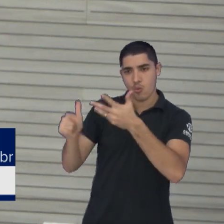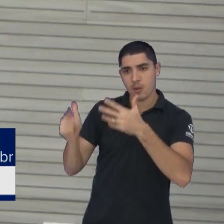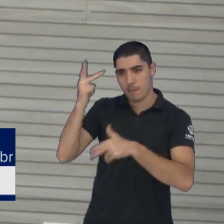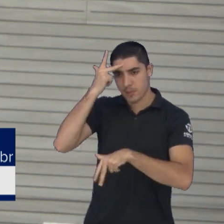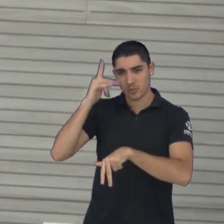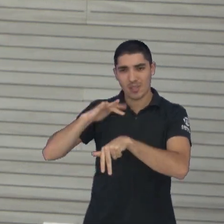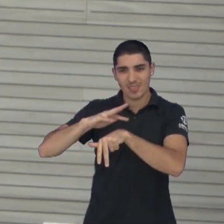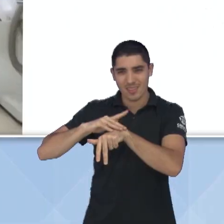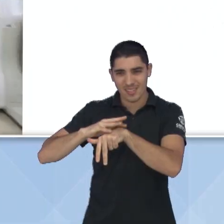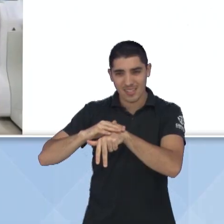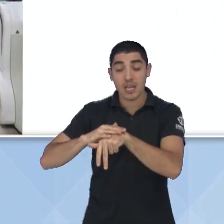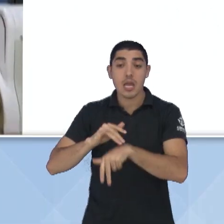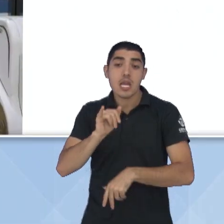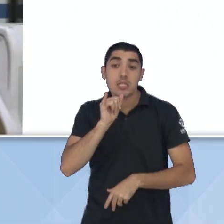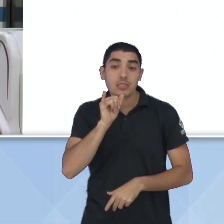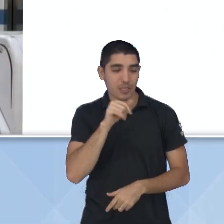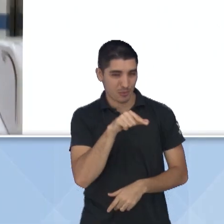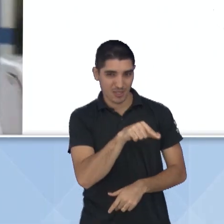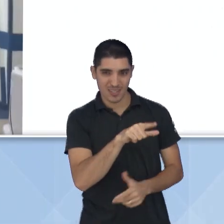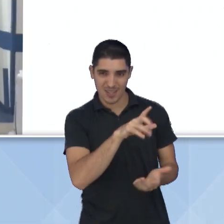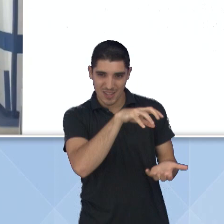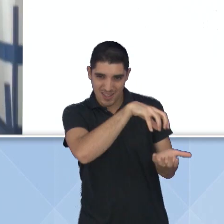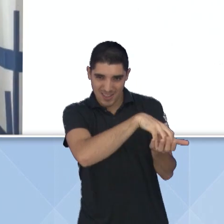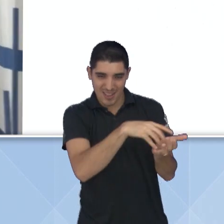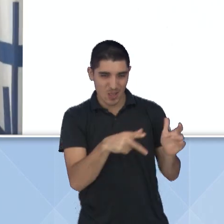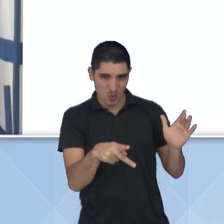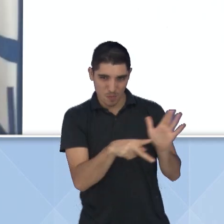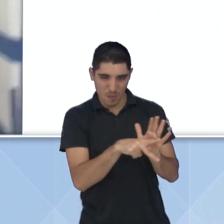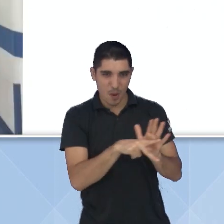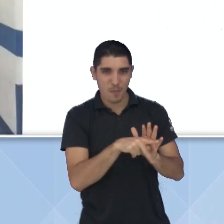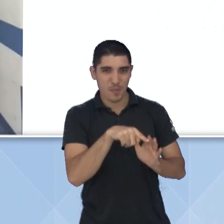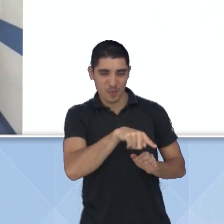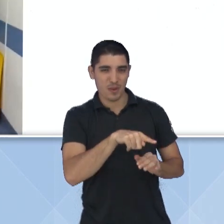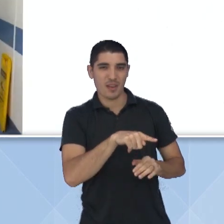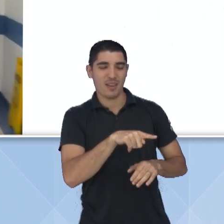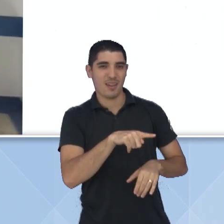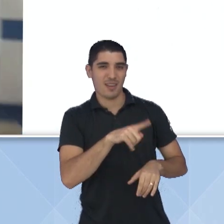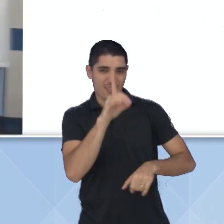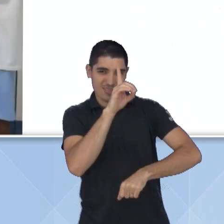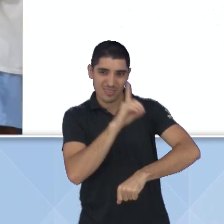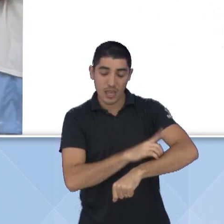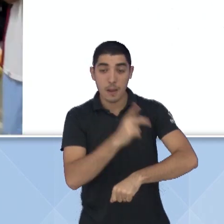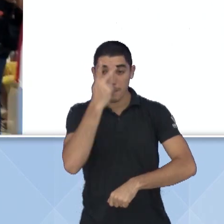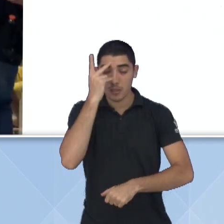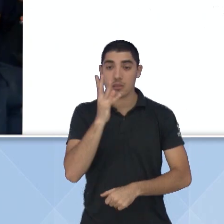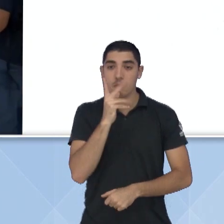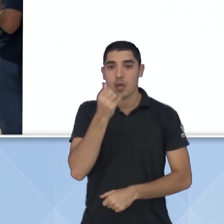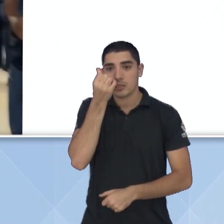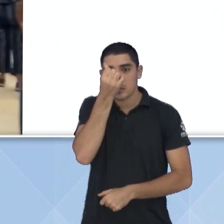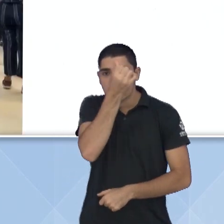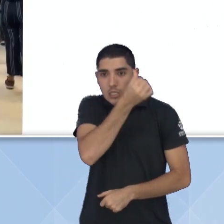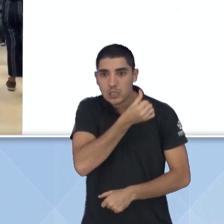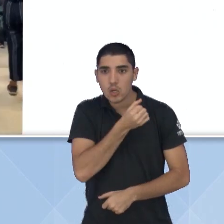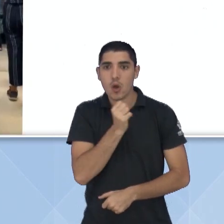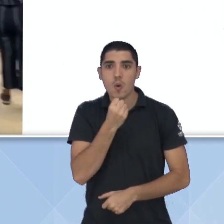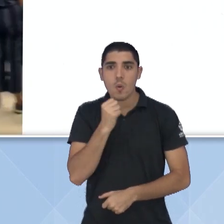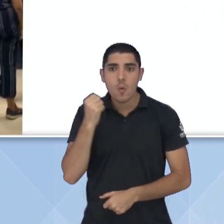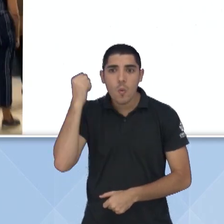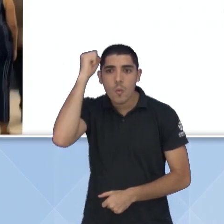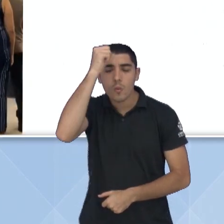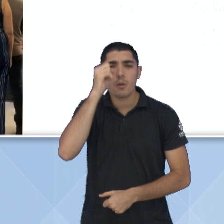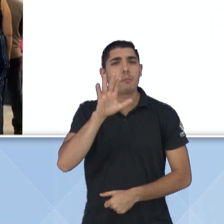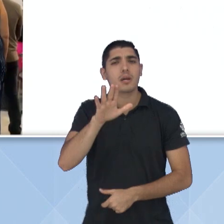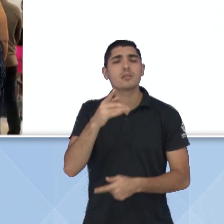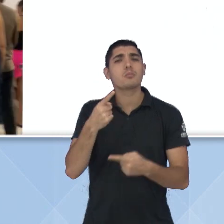da dengue para ocupar esse espaço, senhoras aguardando das 9 às 3 horas da tarde um medicamento, por que não levar